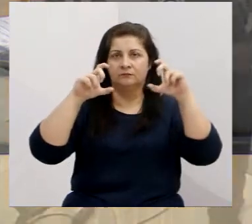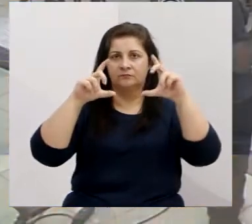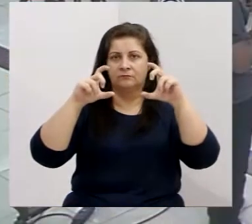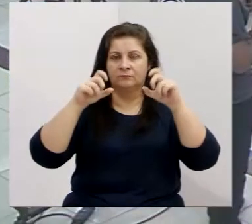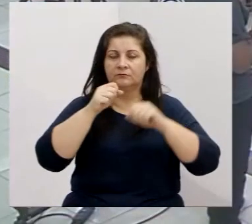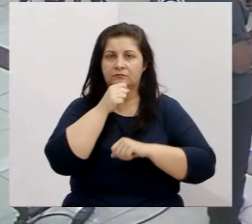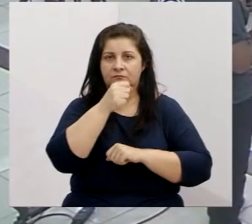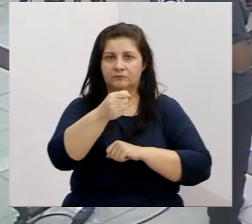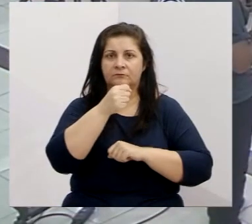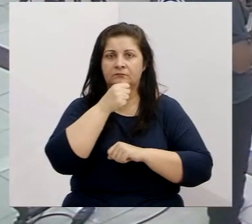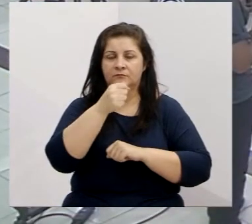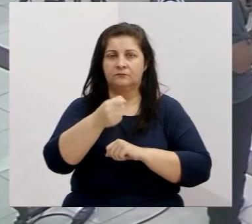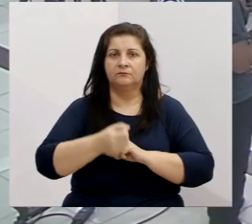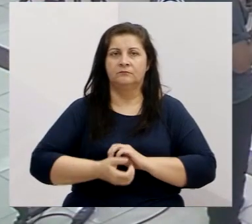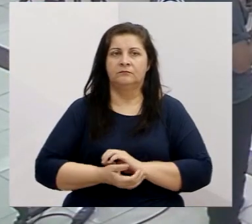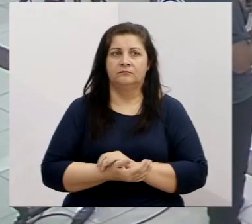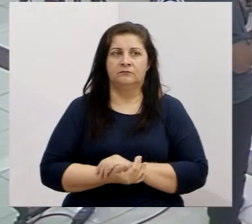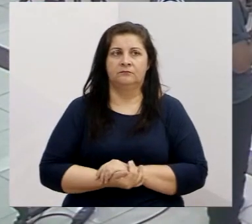oficiais